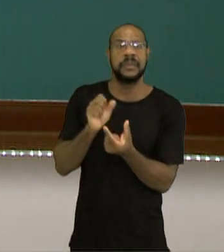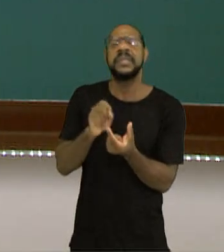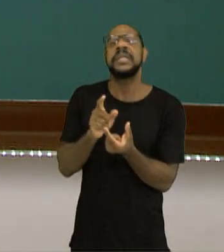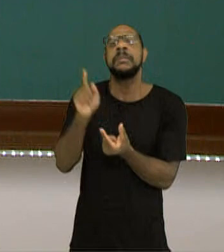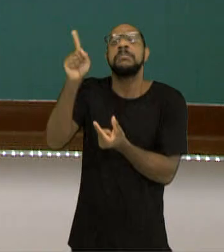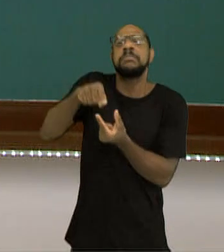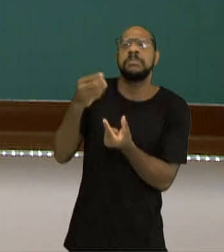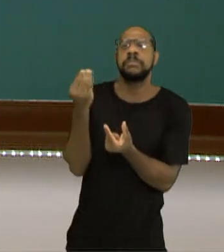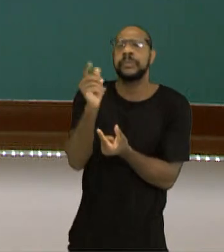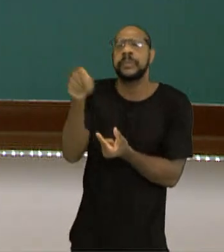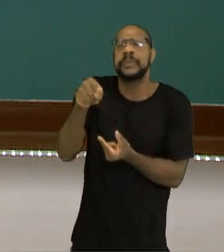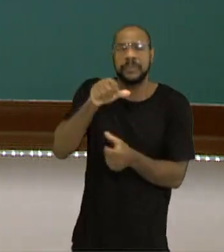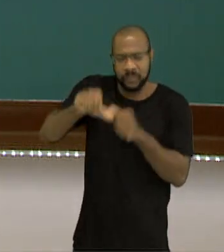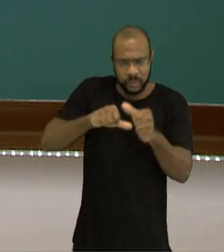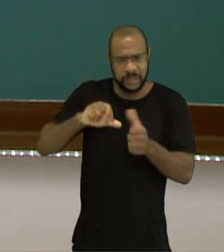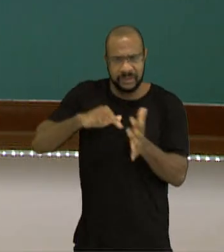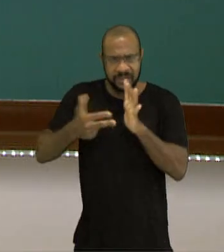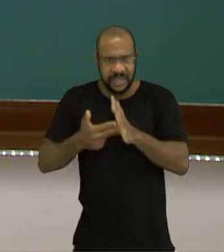vamos ver aqui. Ó.